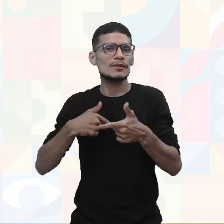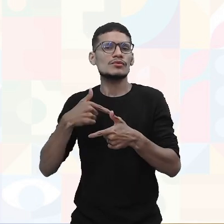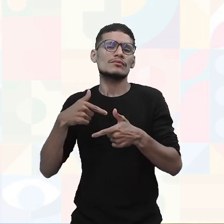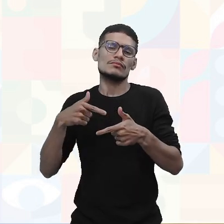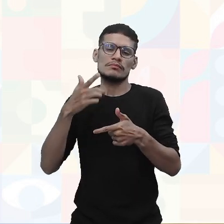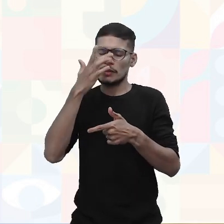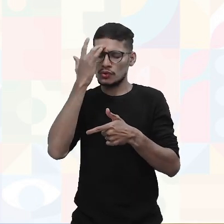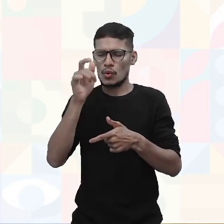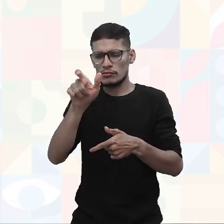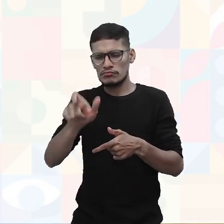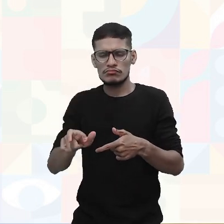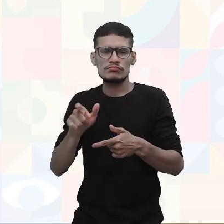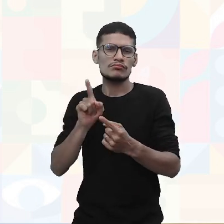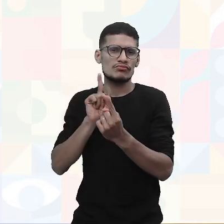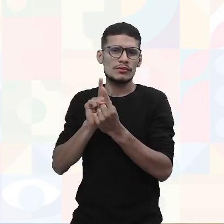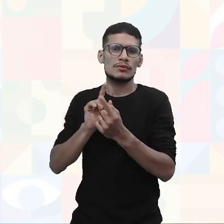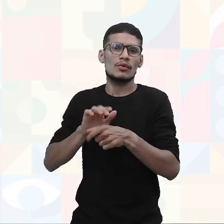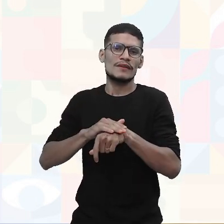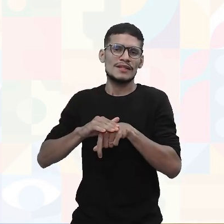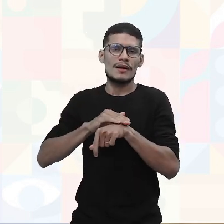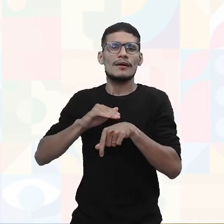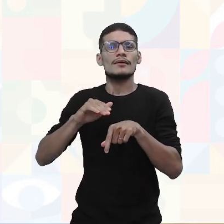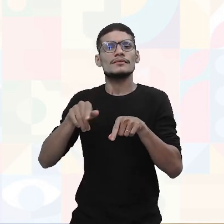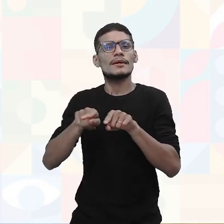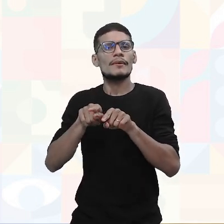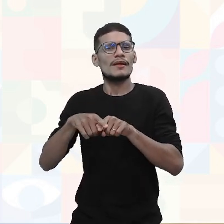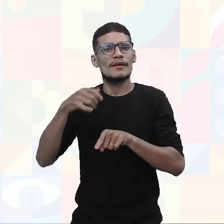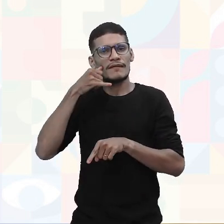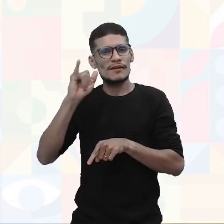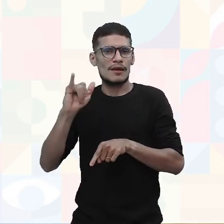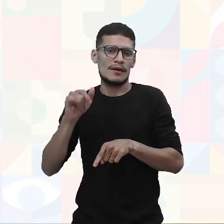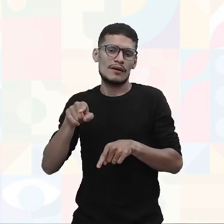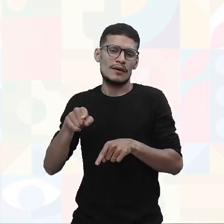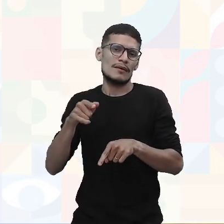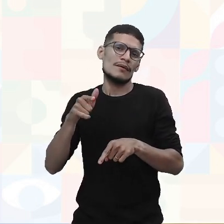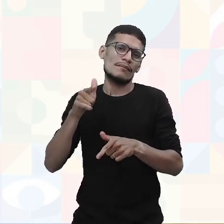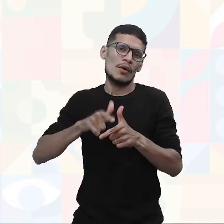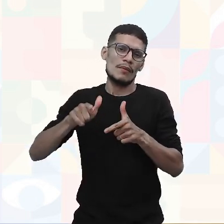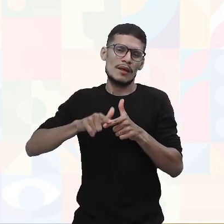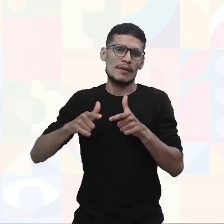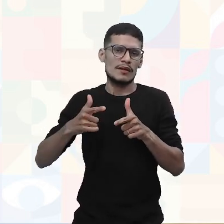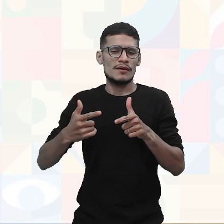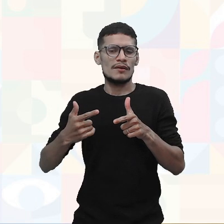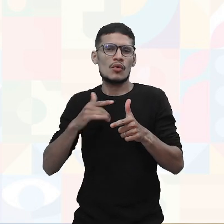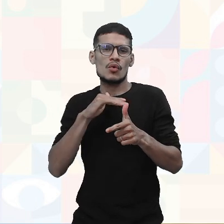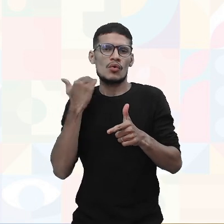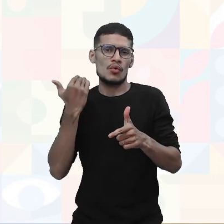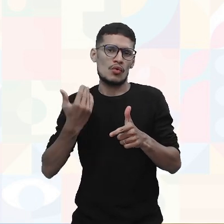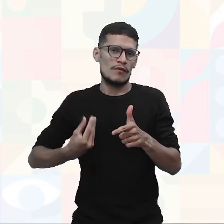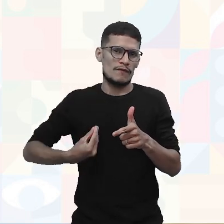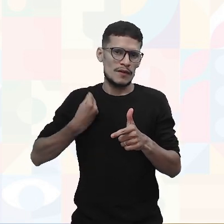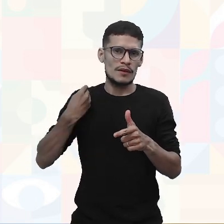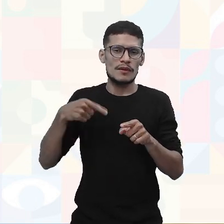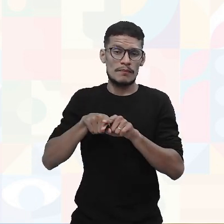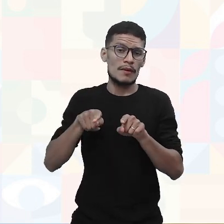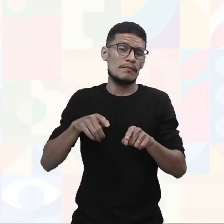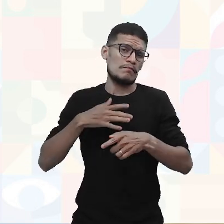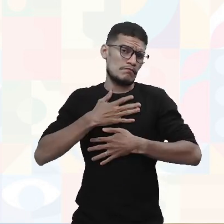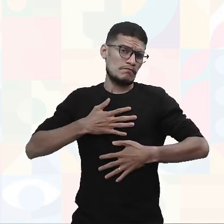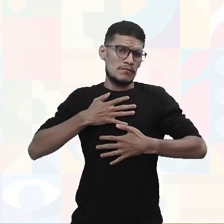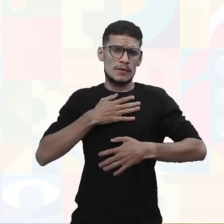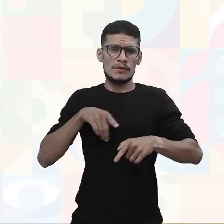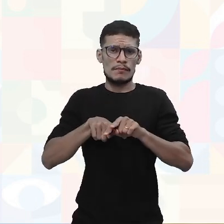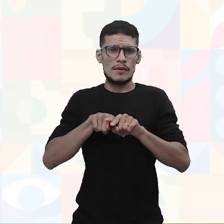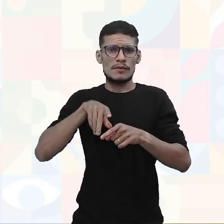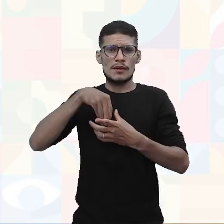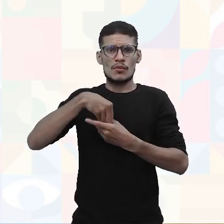direitinho essa situação, para que isso não venha trazer uma situação que leve a própria vida dela ou o bem-estar dela, né, dentro do ambiente de trabalho em